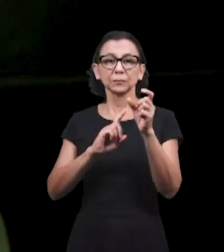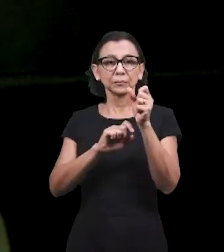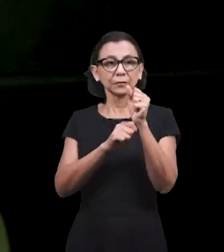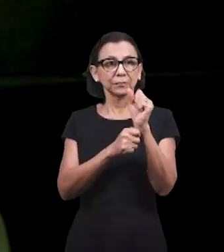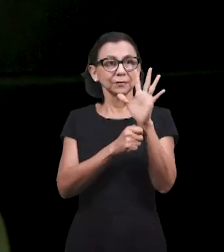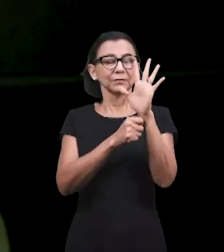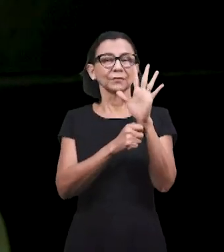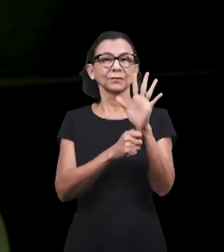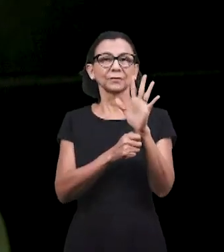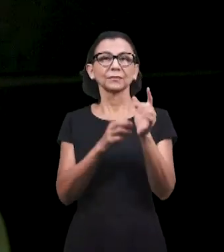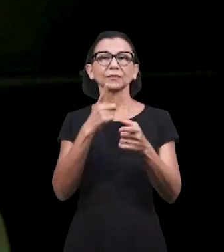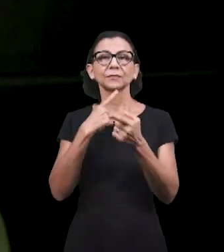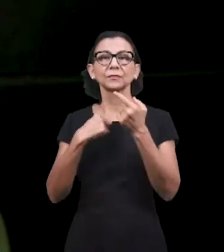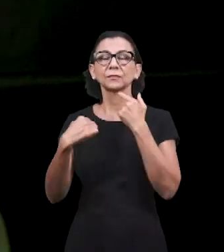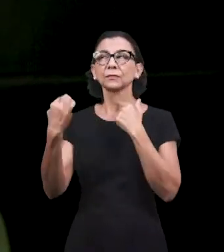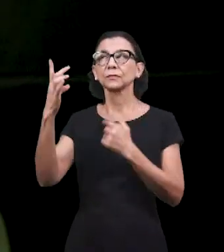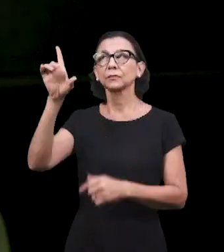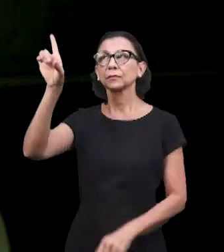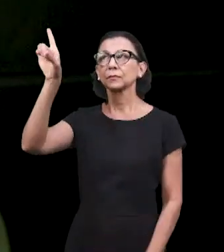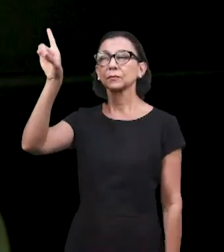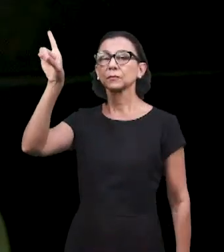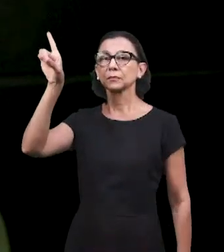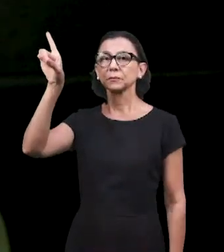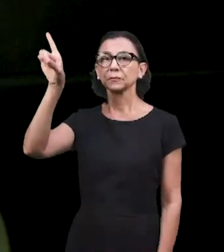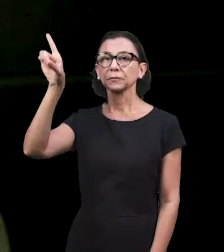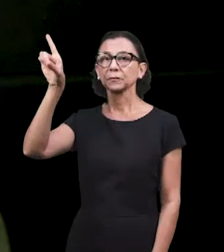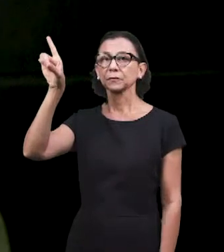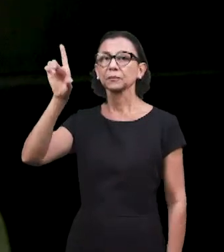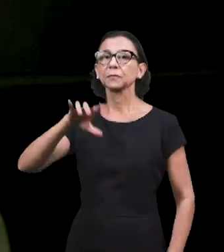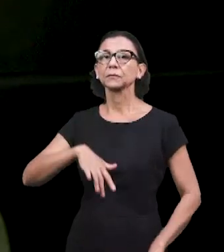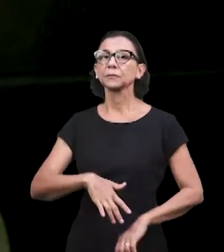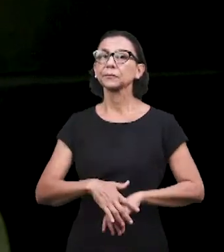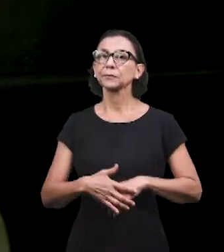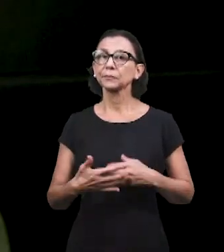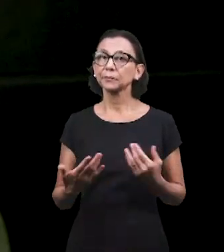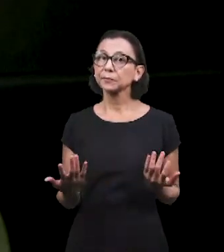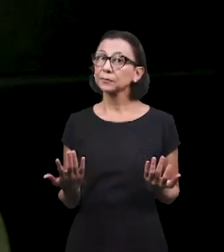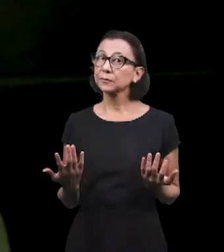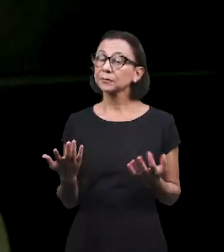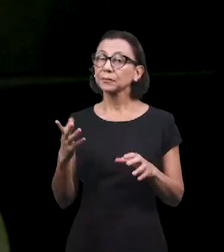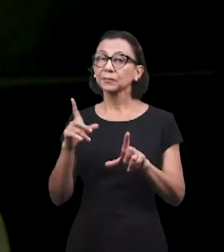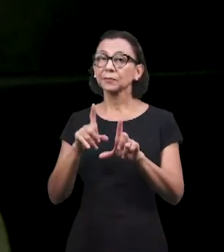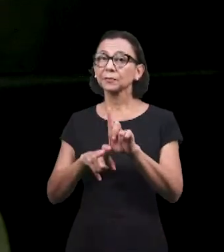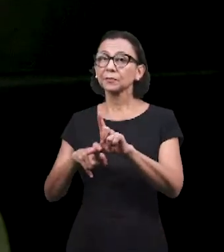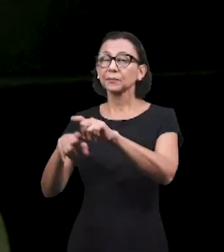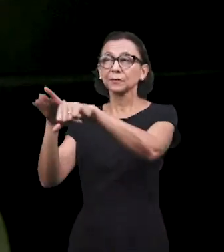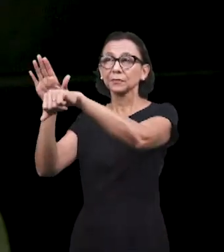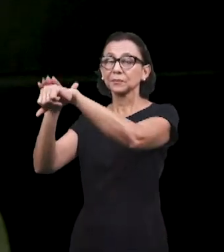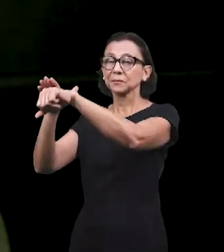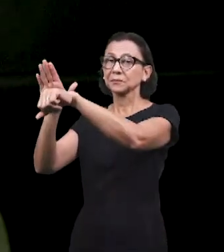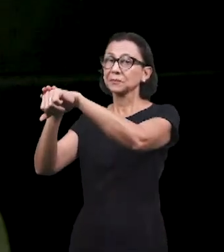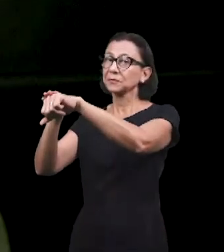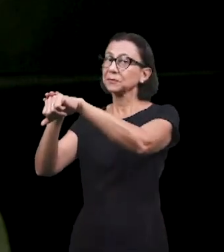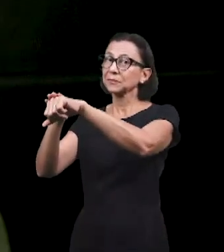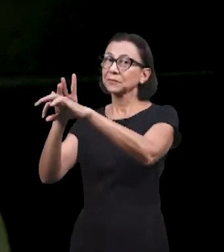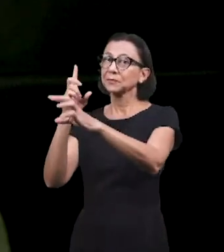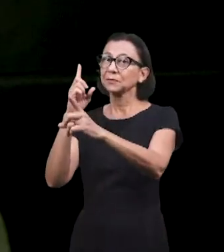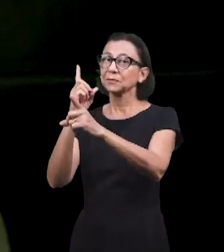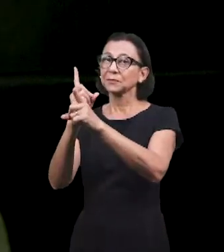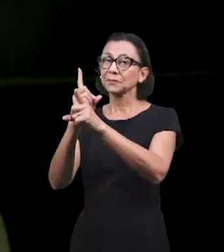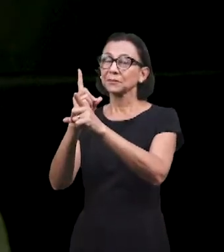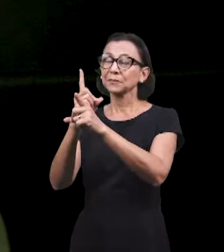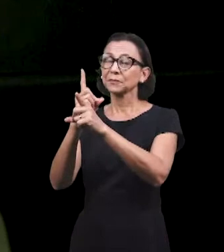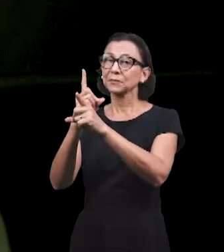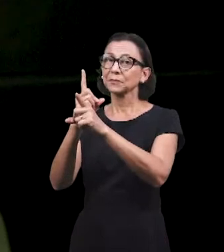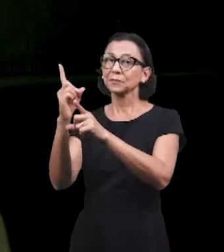da sua vontade. Então, isso é algo que depende do Senhor descobrir para nós, né? O